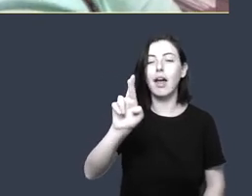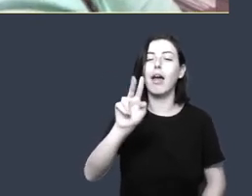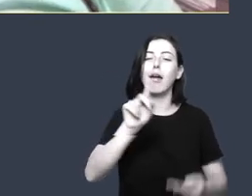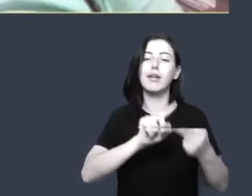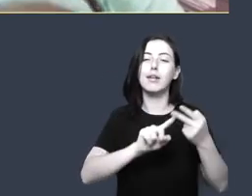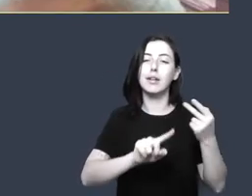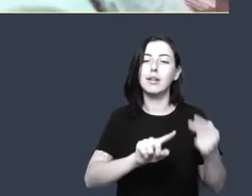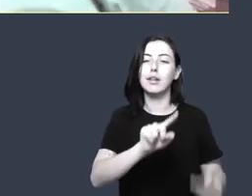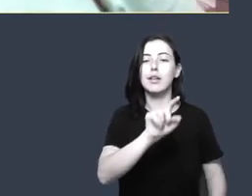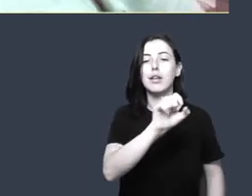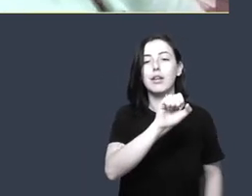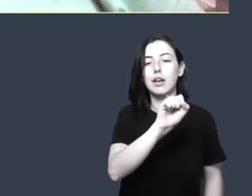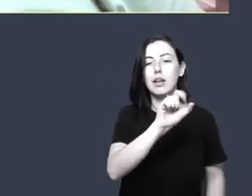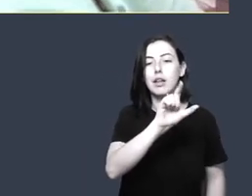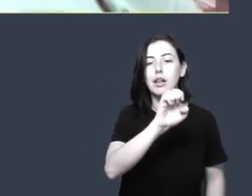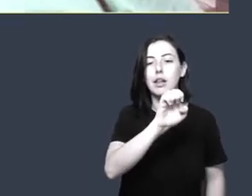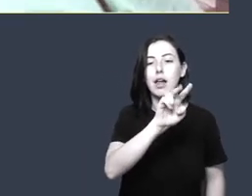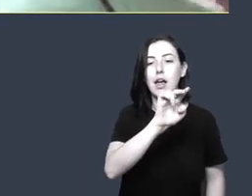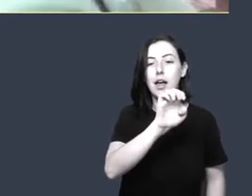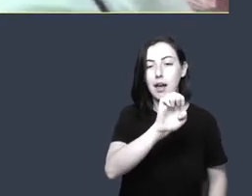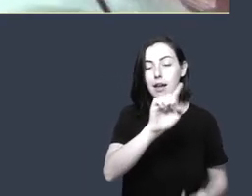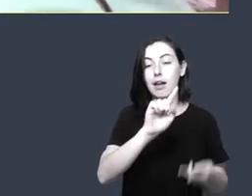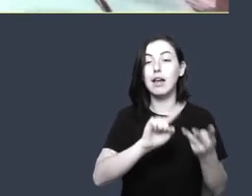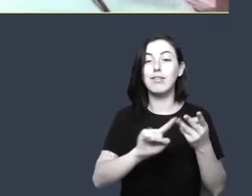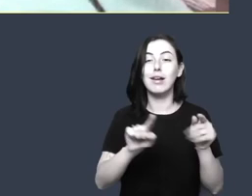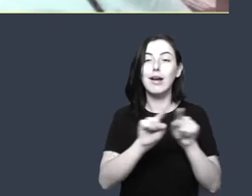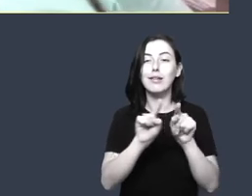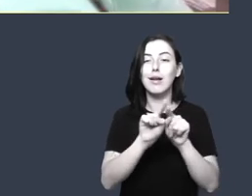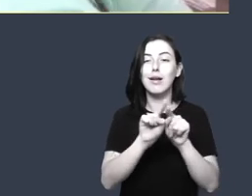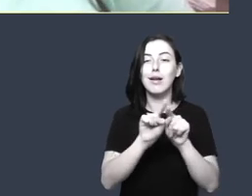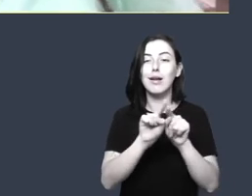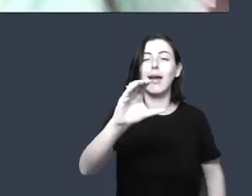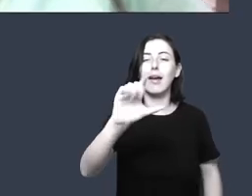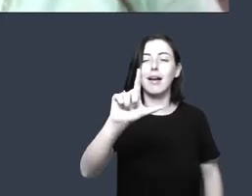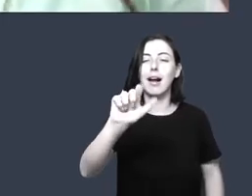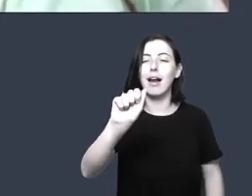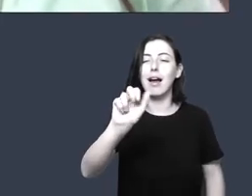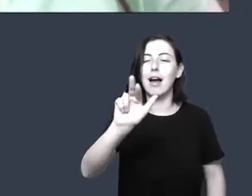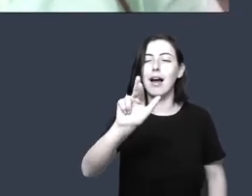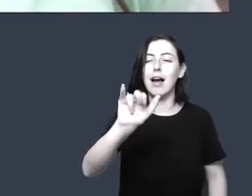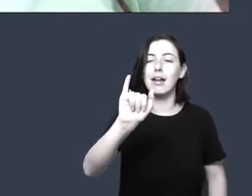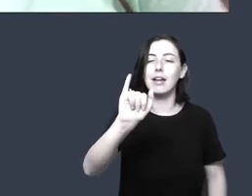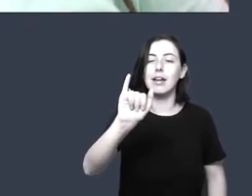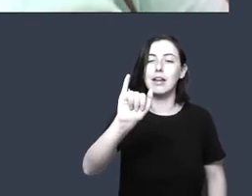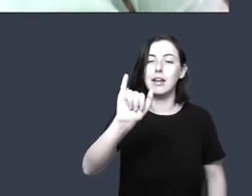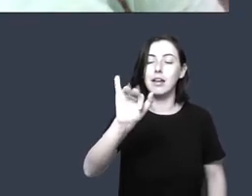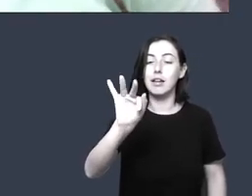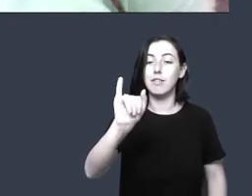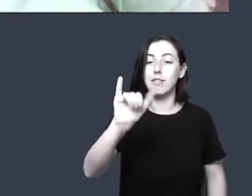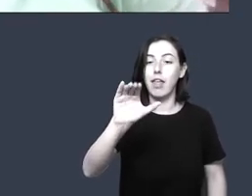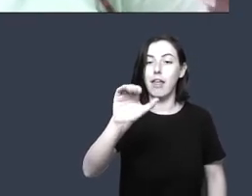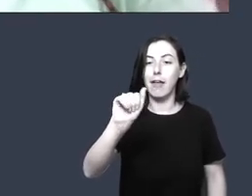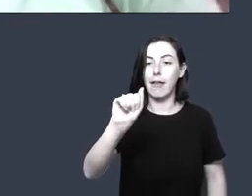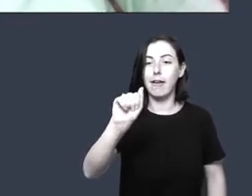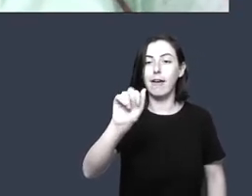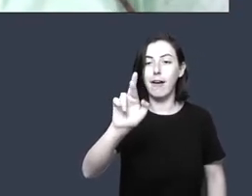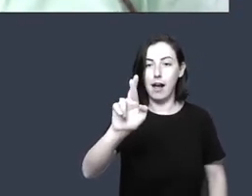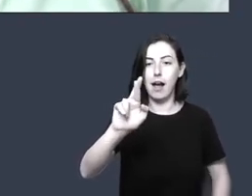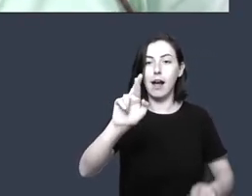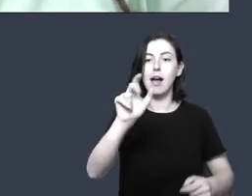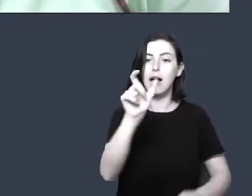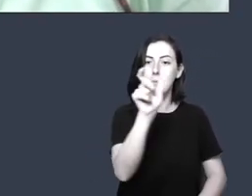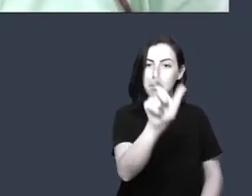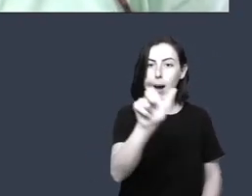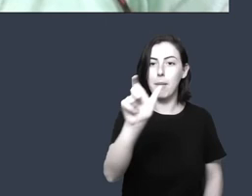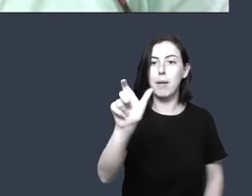gente está tendo que prestar atenção agora de a origem delas, né, na... E é muito interessante esse projeto, como é que a gente se encontra toda